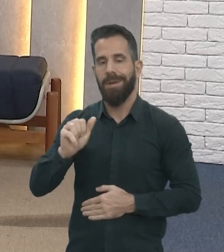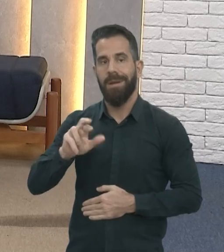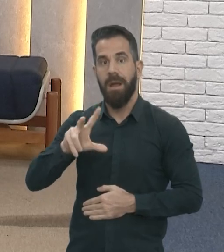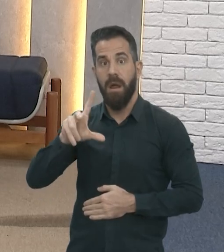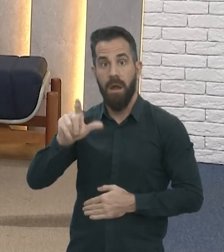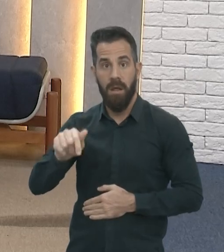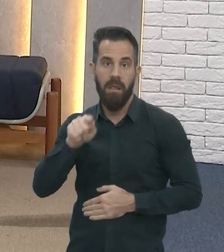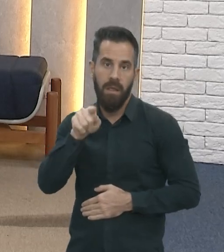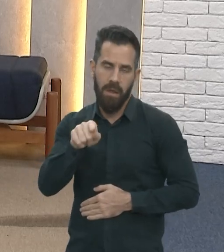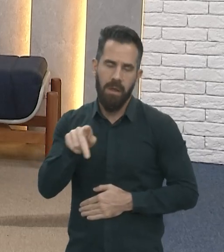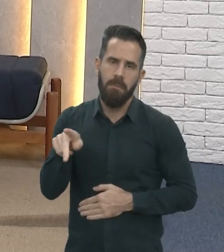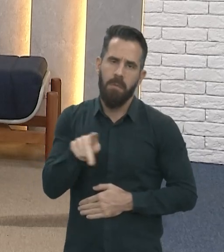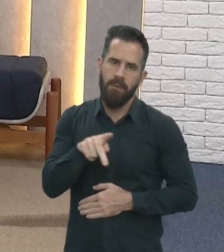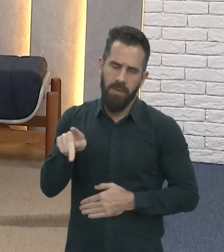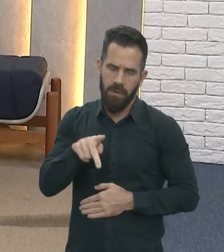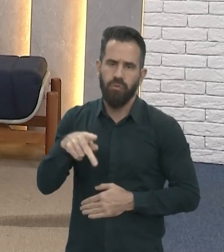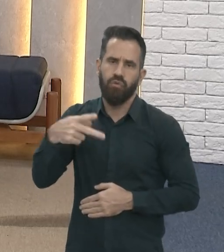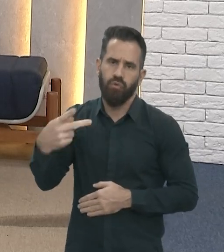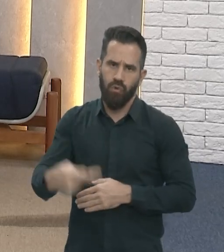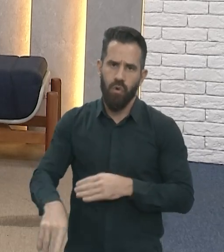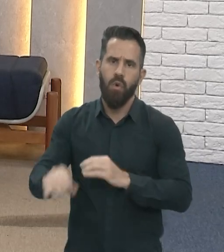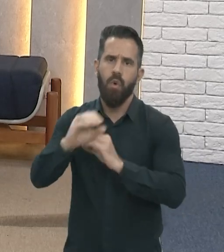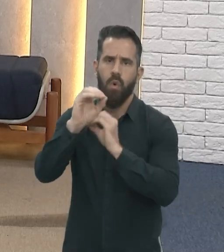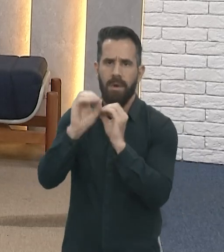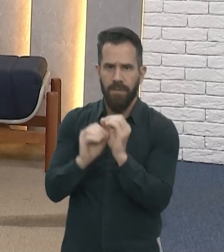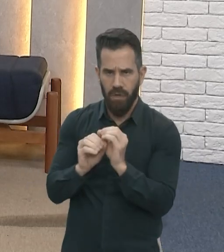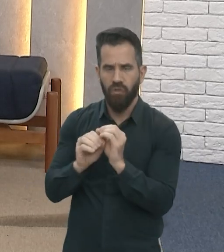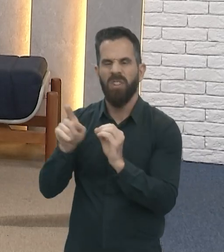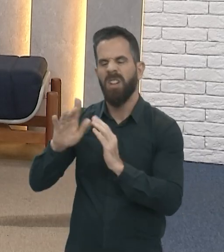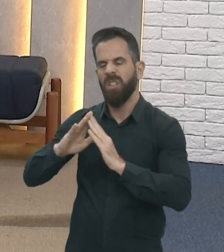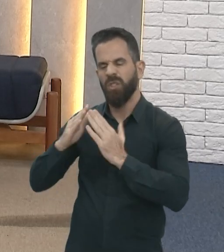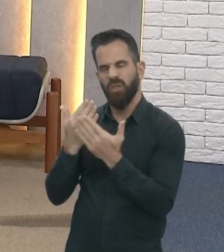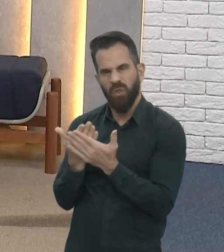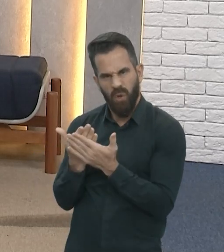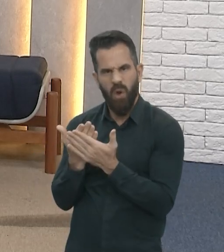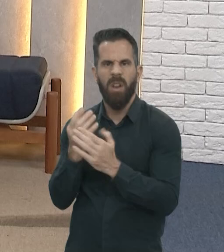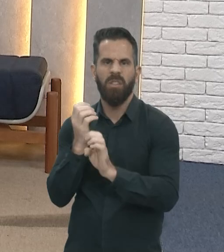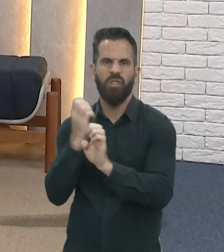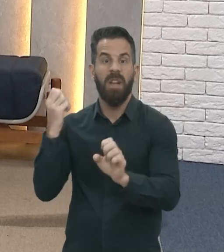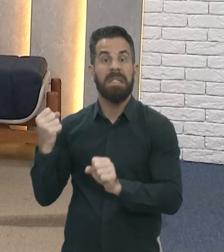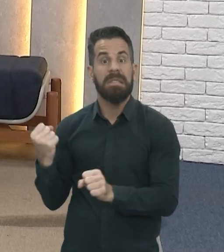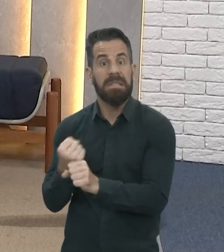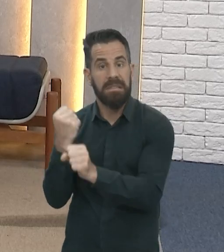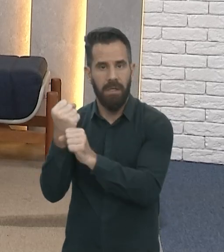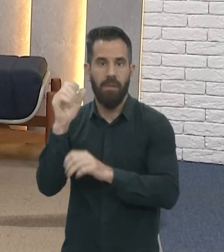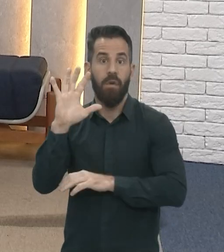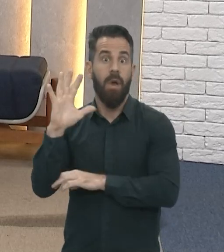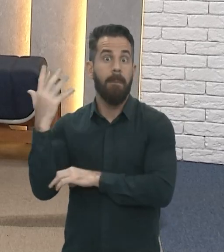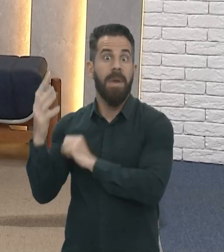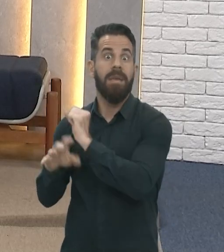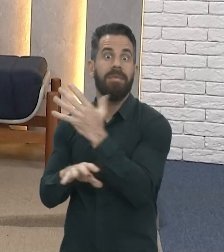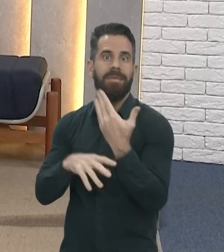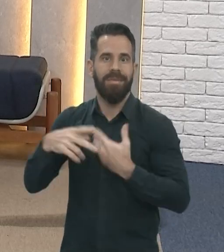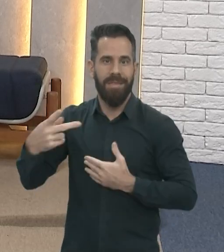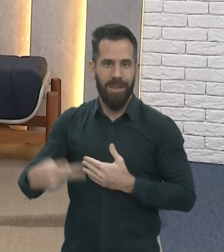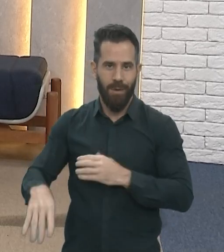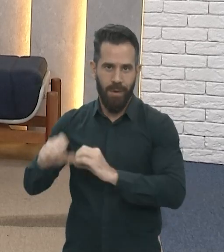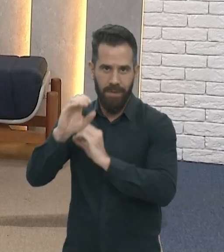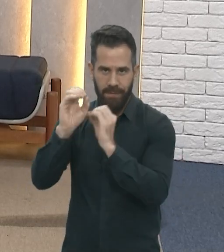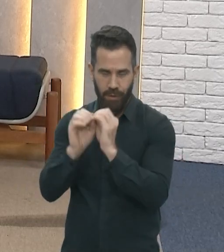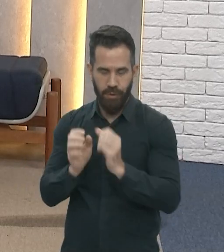Escola de Engenharia Civil e Ambiental da UFG. Como eu já disse para vocês, vamos então começar com as